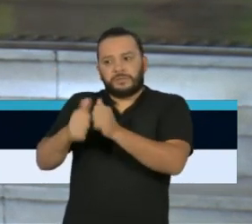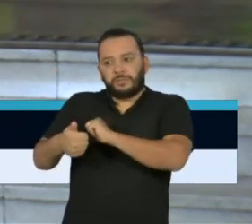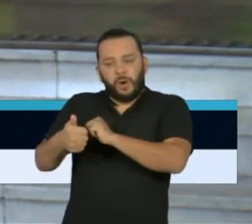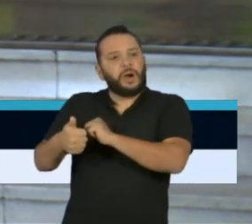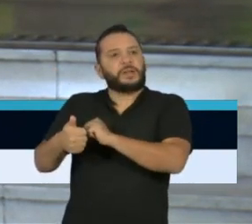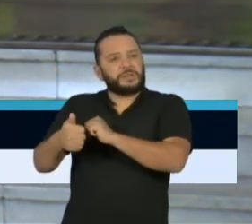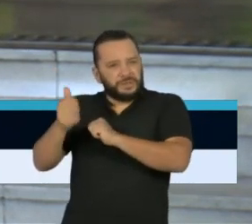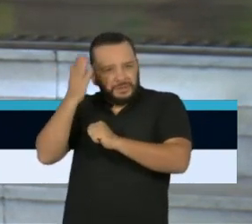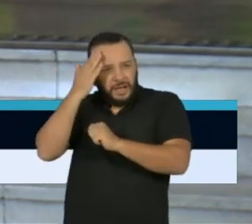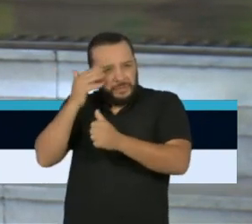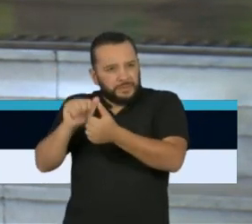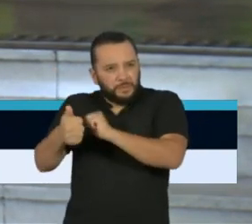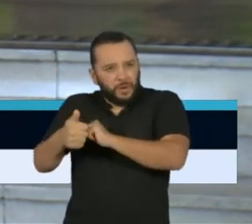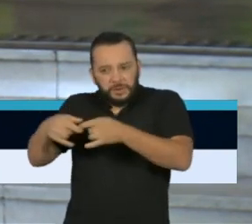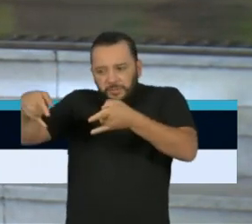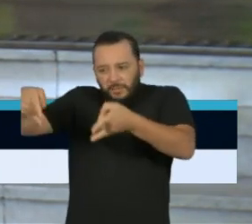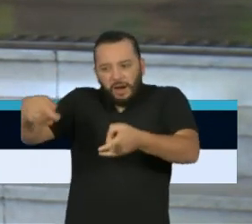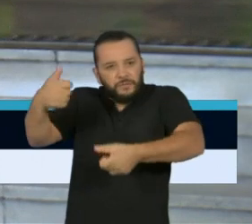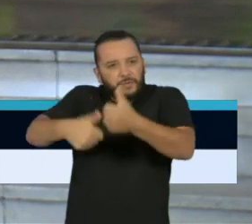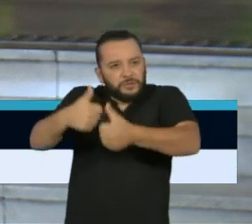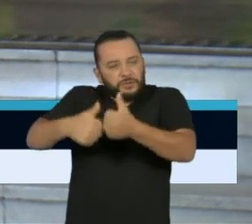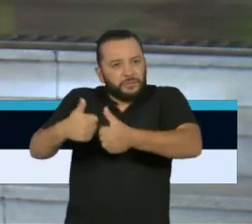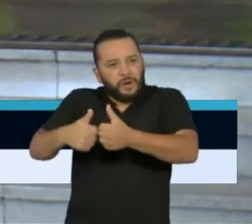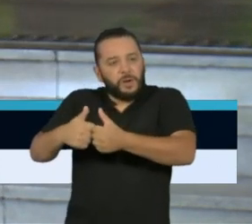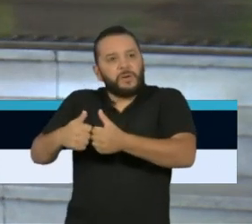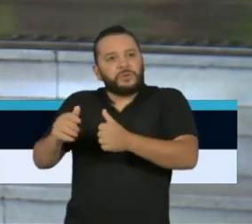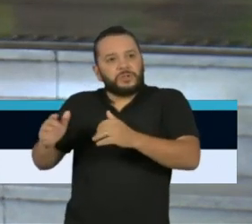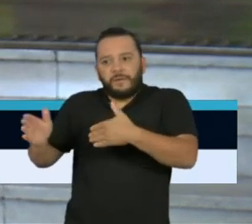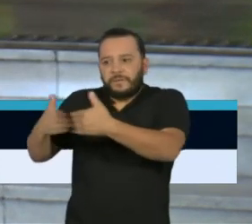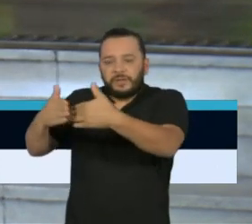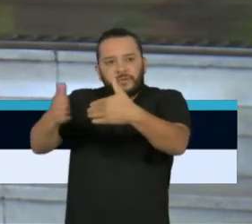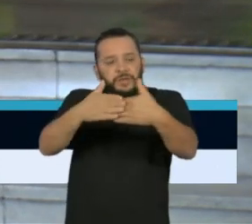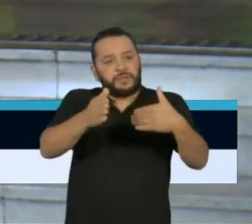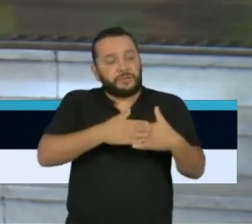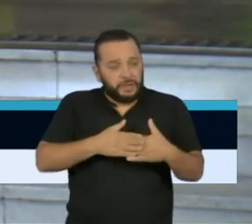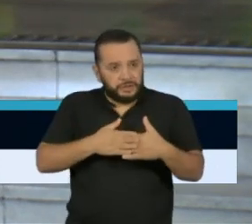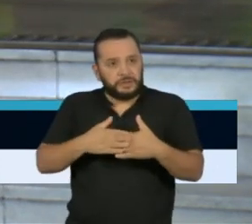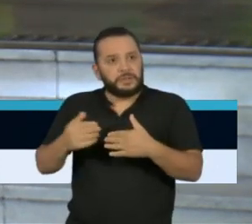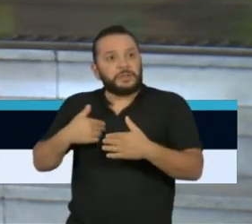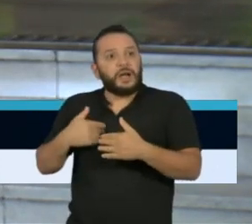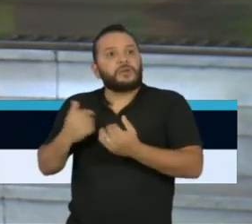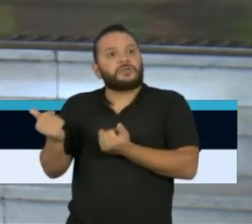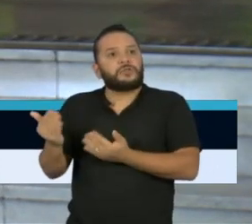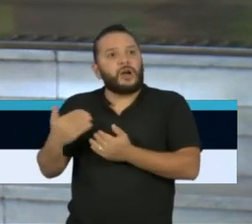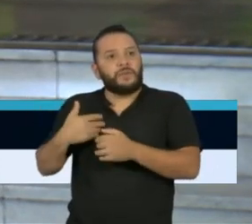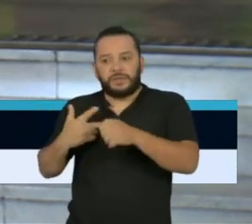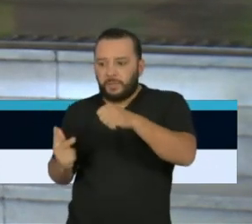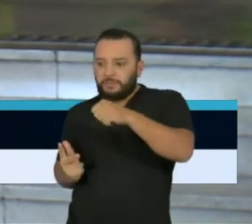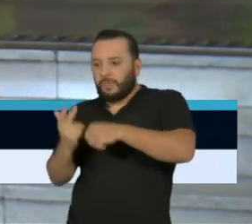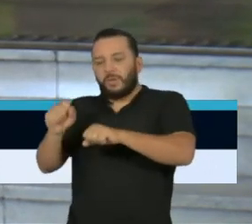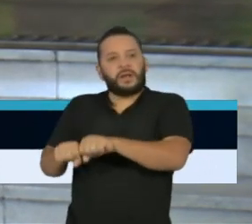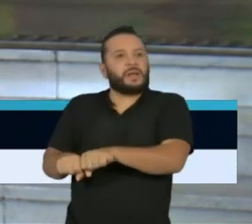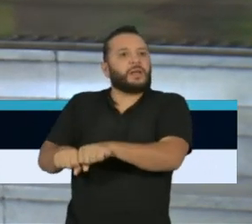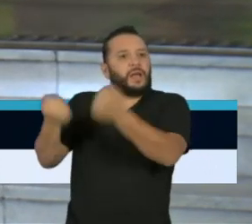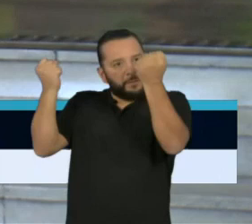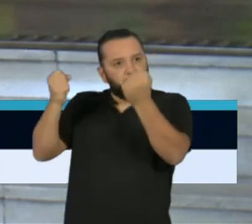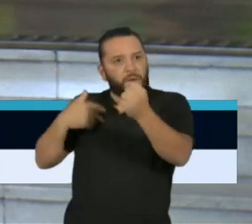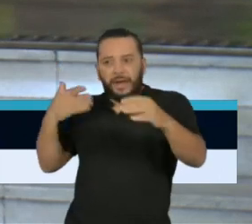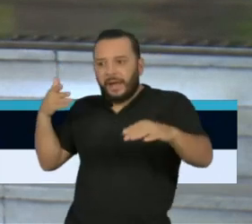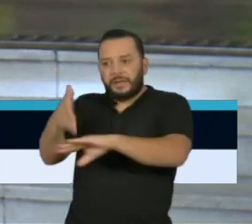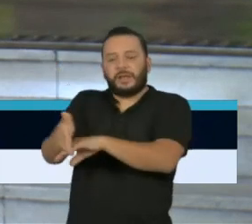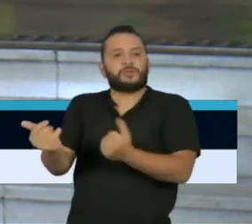quebravam cadeado, corrente e continuavam jogando. O prefeito determinou que as traves, as redes foram todo recolhido para um galpão e só